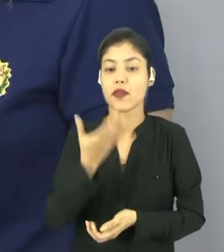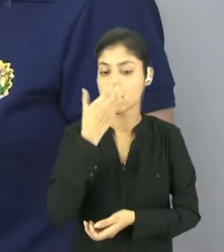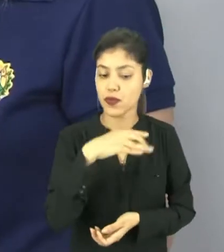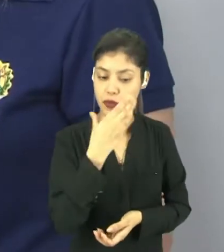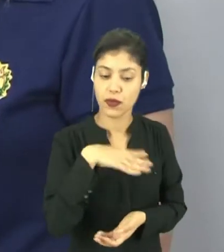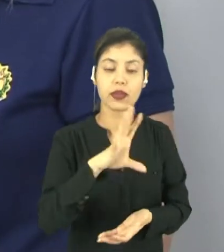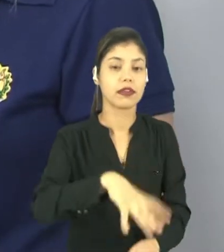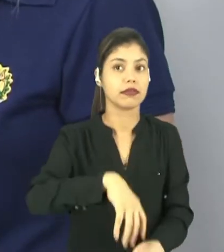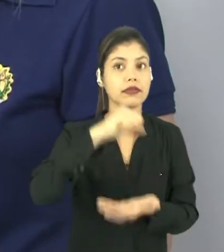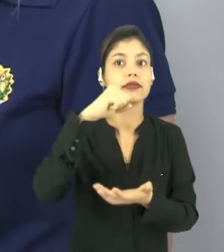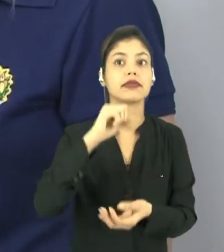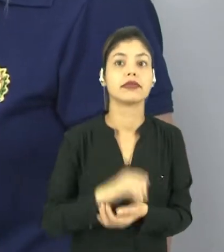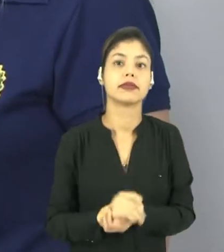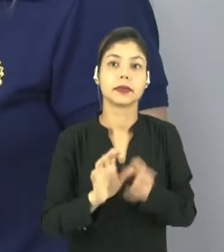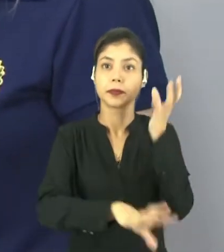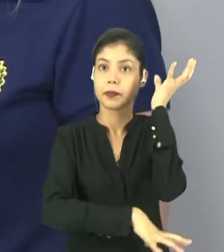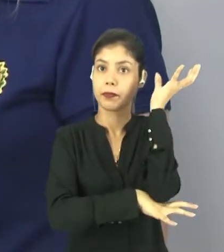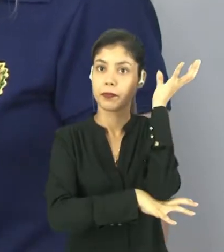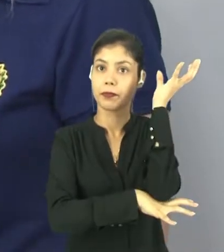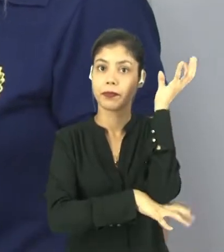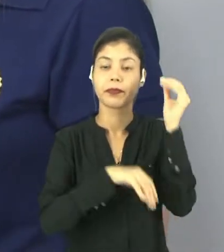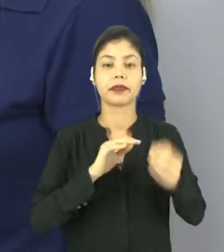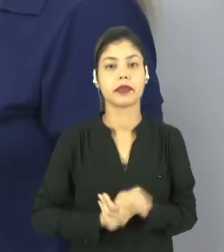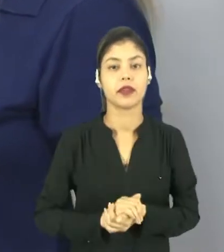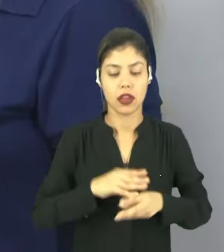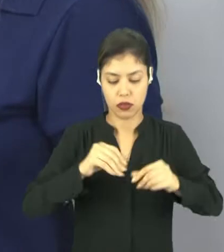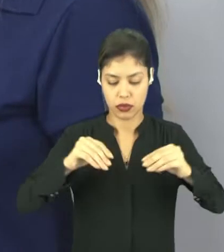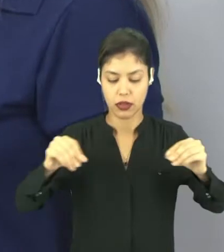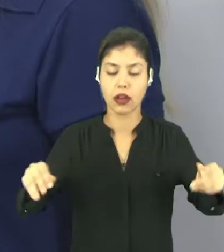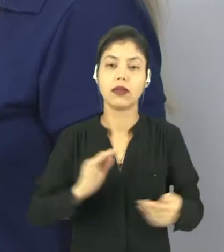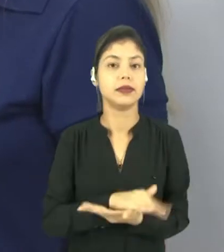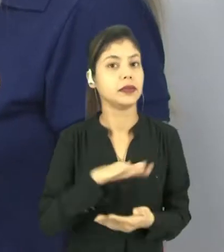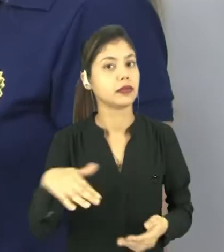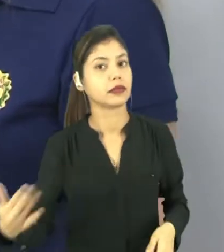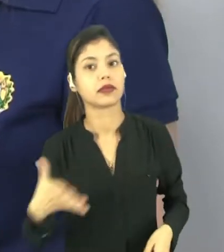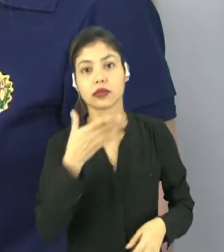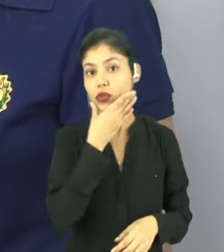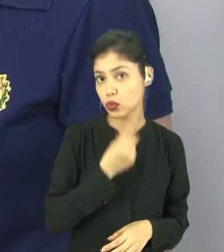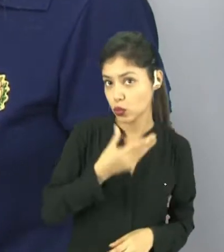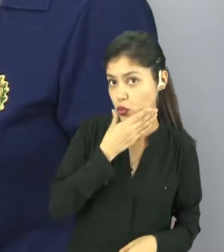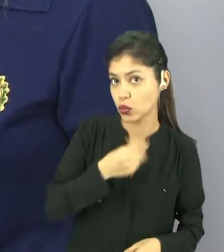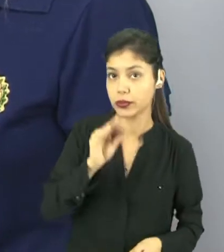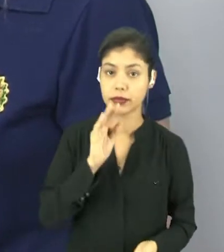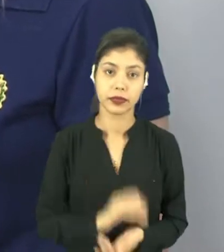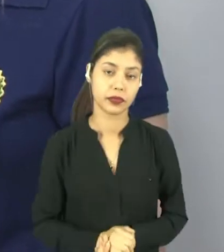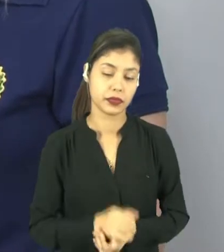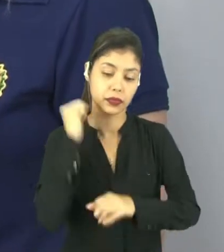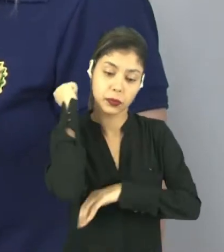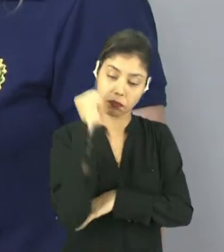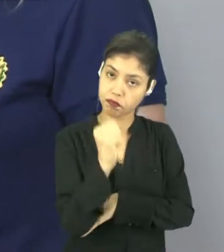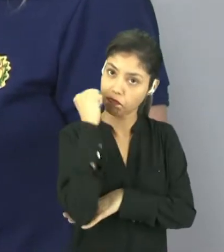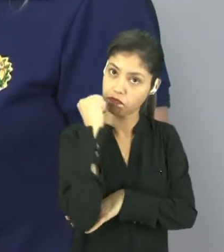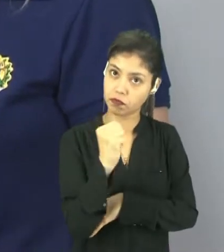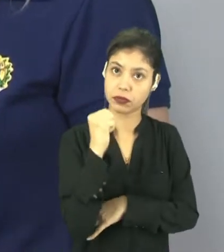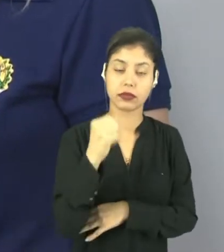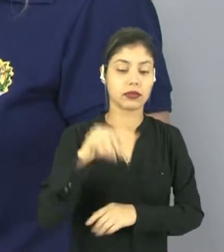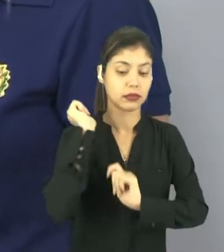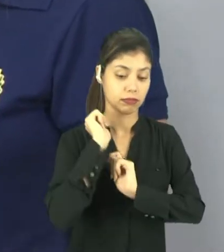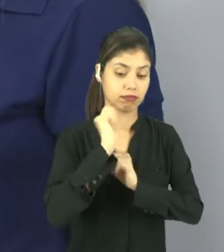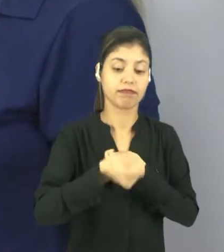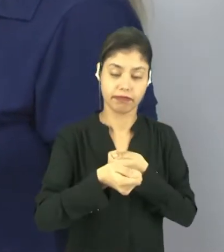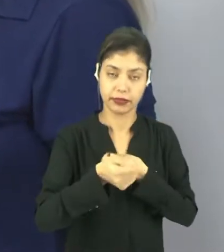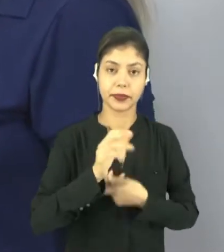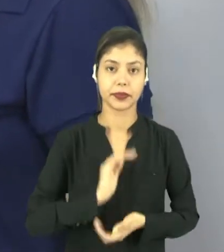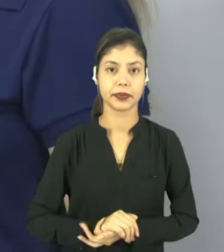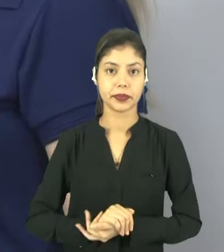frutos, raízes e grãos, enquanto os homens pescavam e